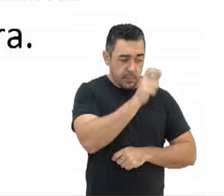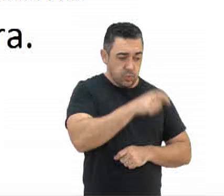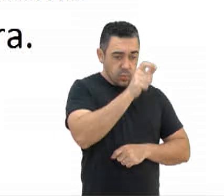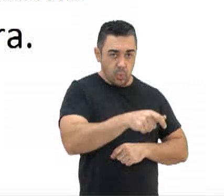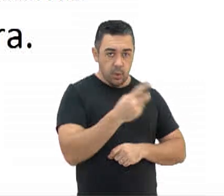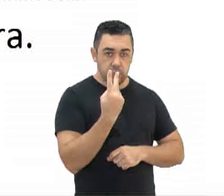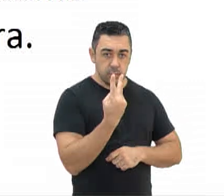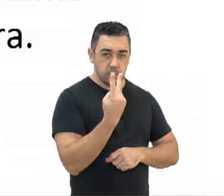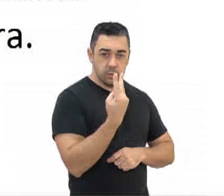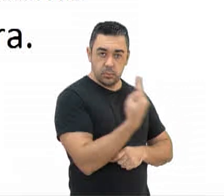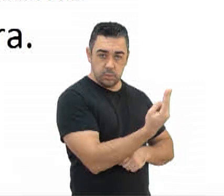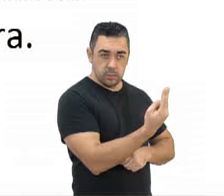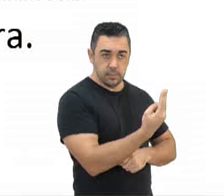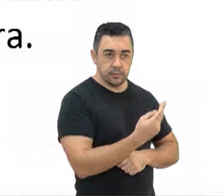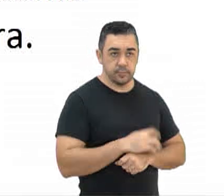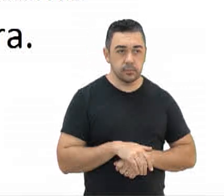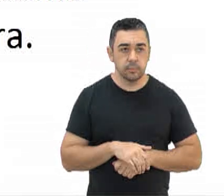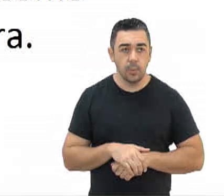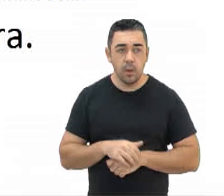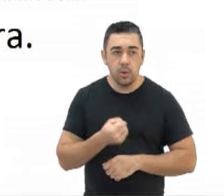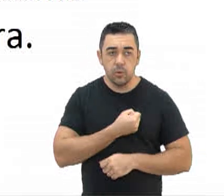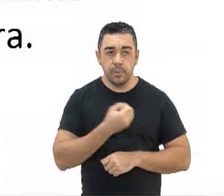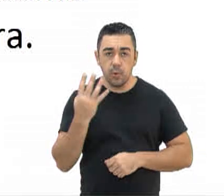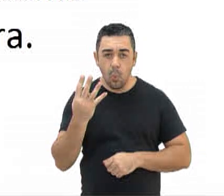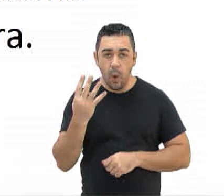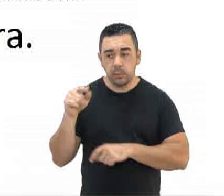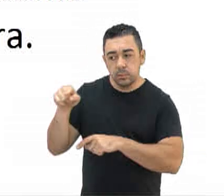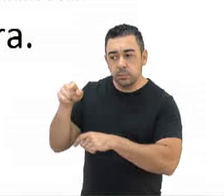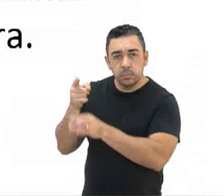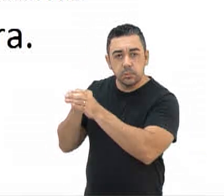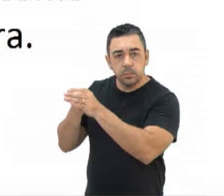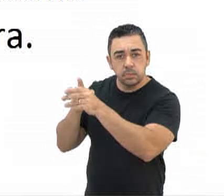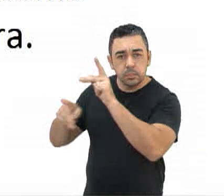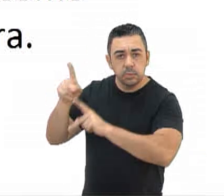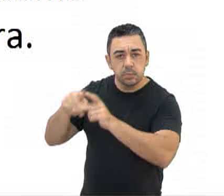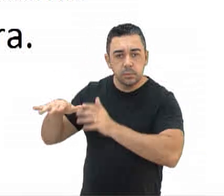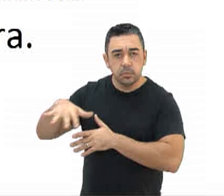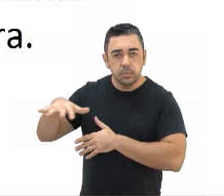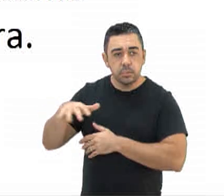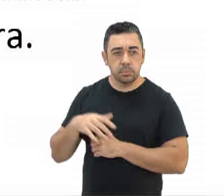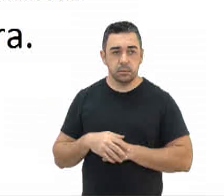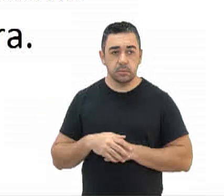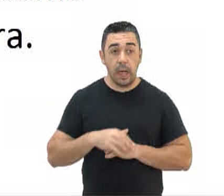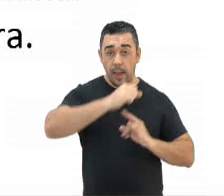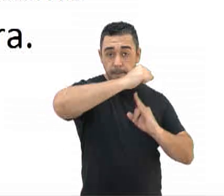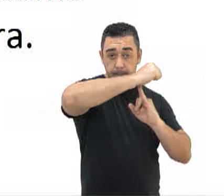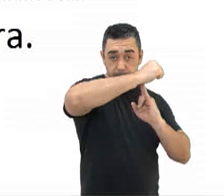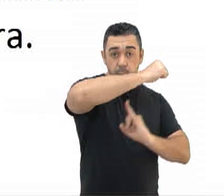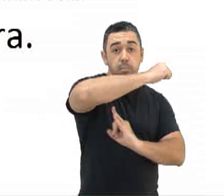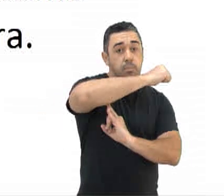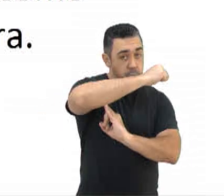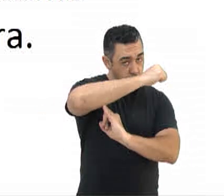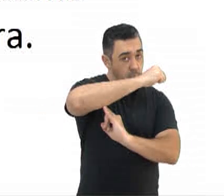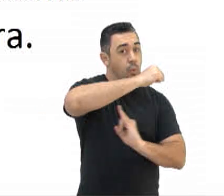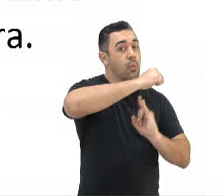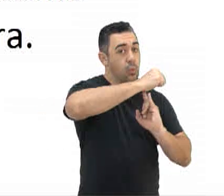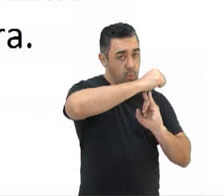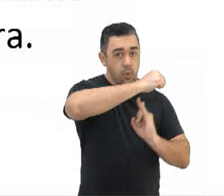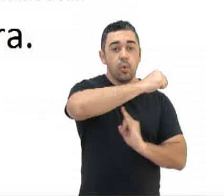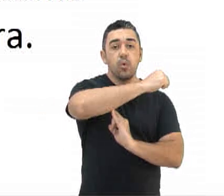personagens, que nós temos aqui um povoado. Essa ponte tem importância na